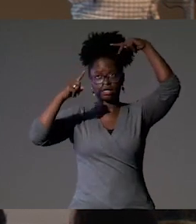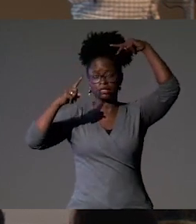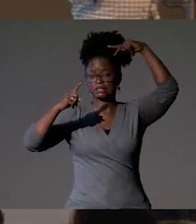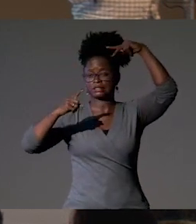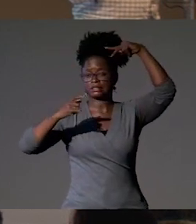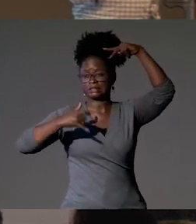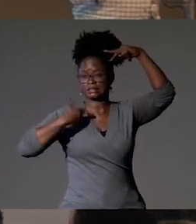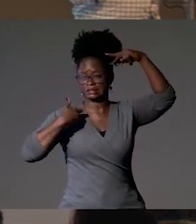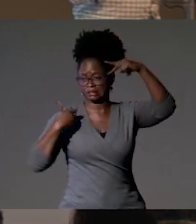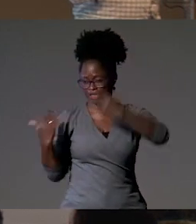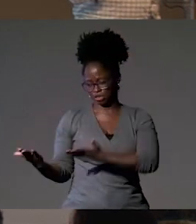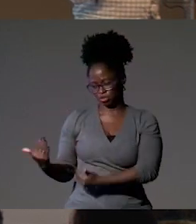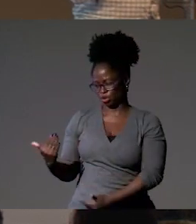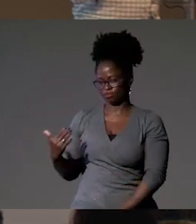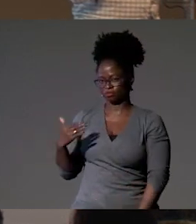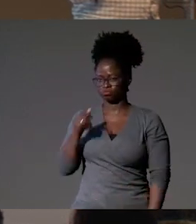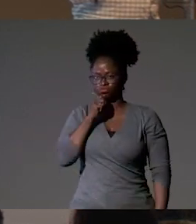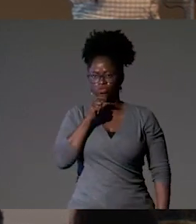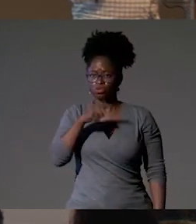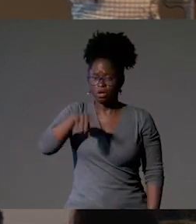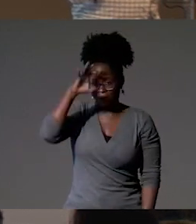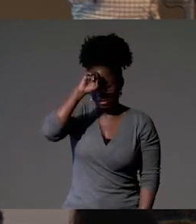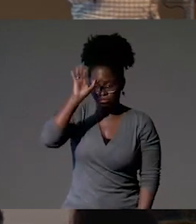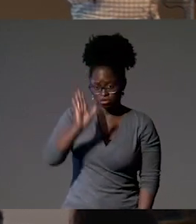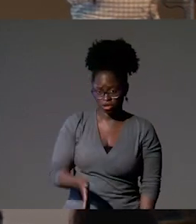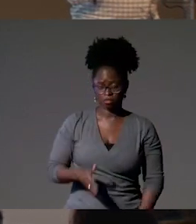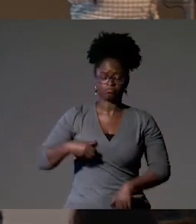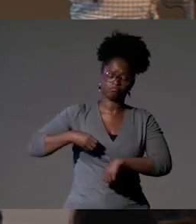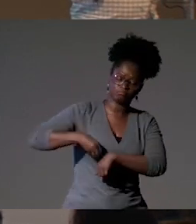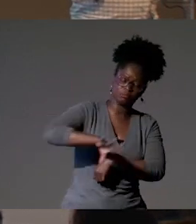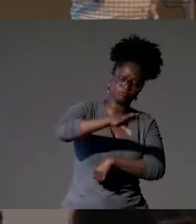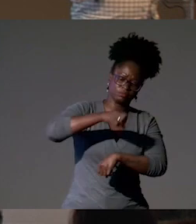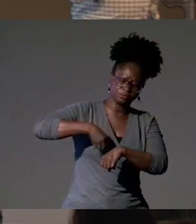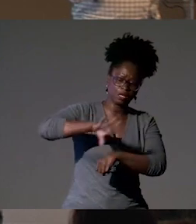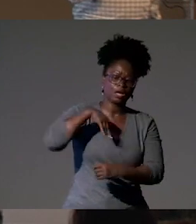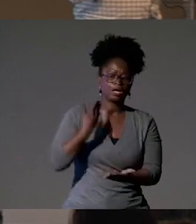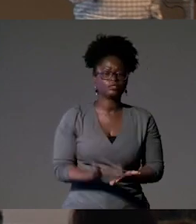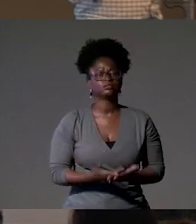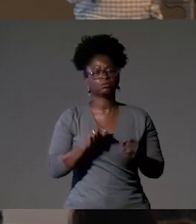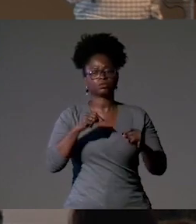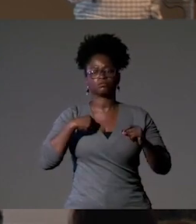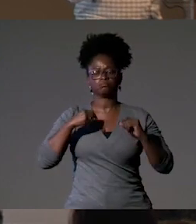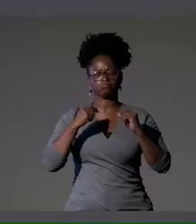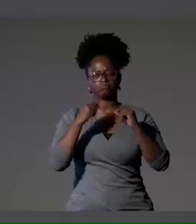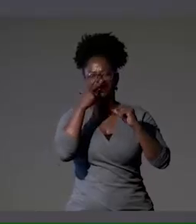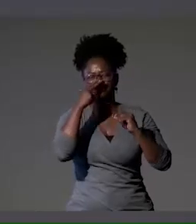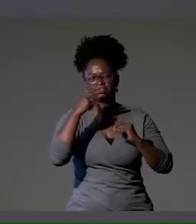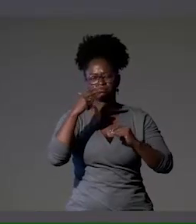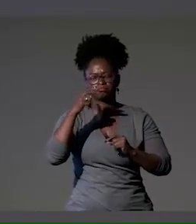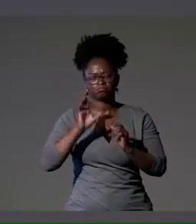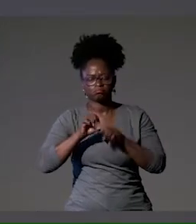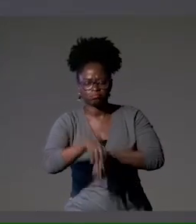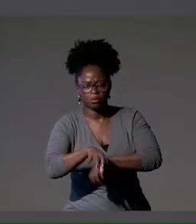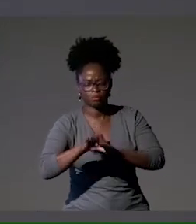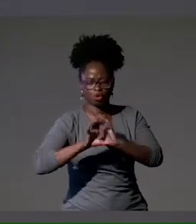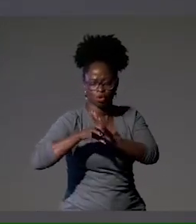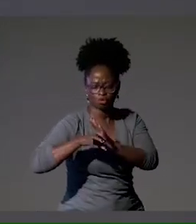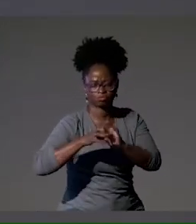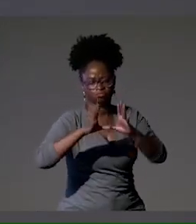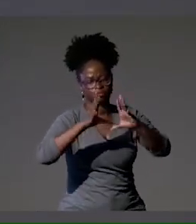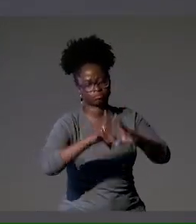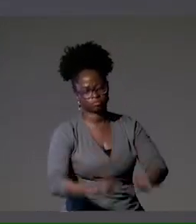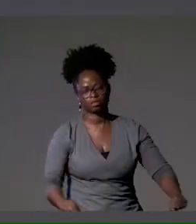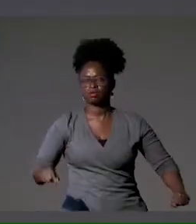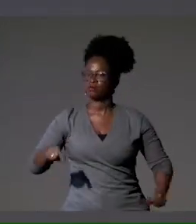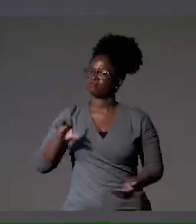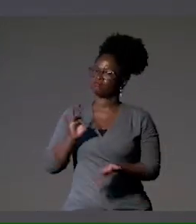adulta. Nós aprendemos isso ficou posto muito tempo, até que isso foi caindo, foi se vendo que isso não era a verdade.